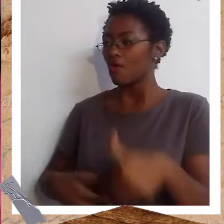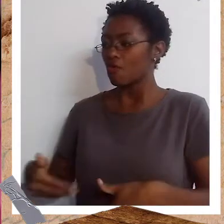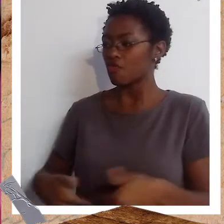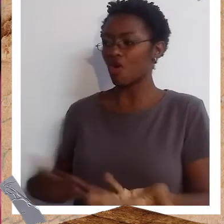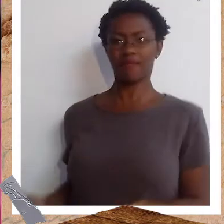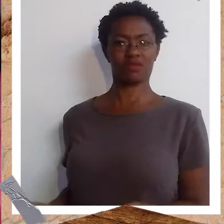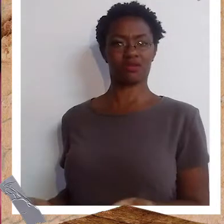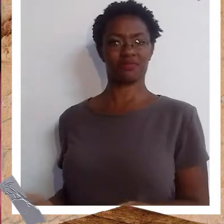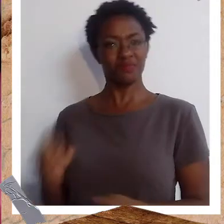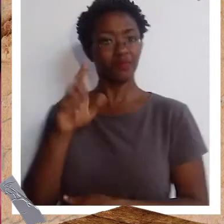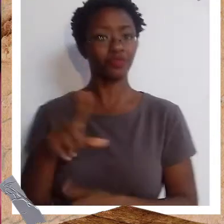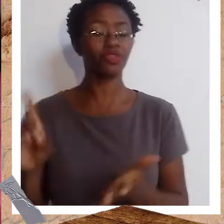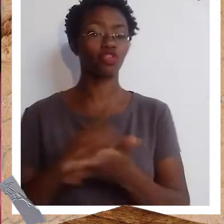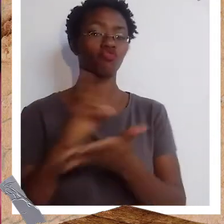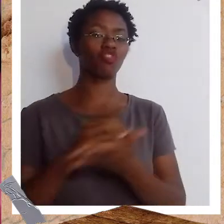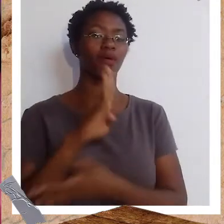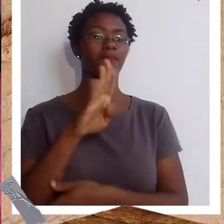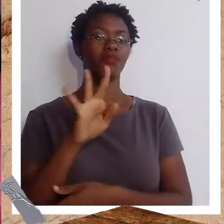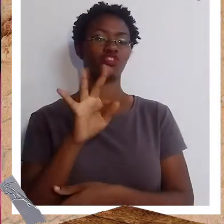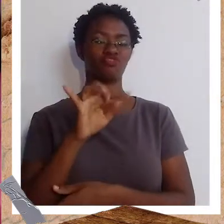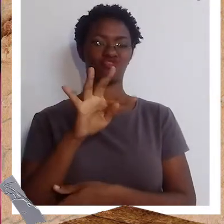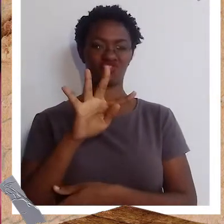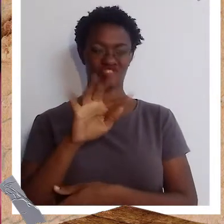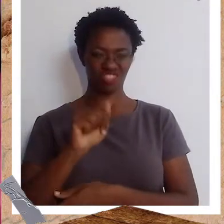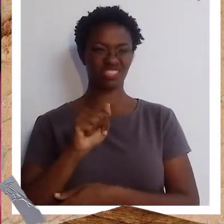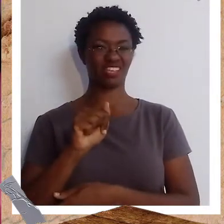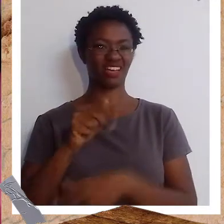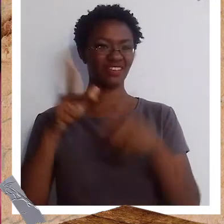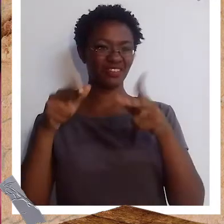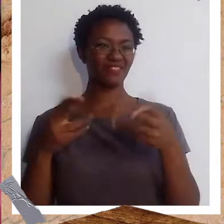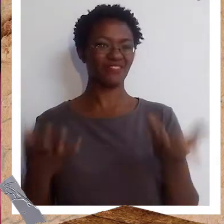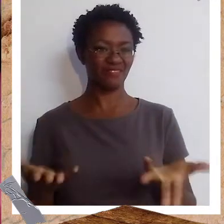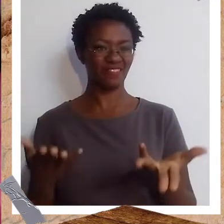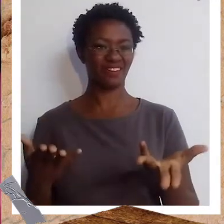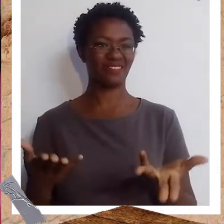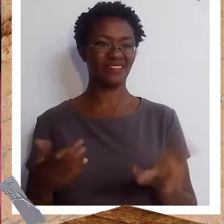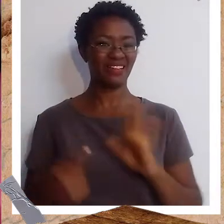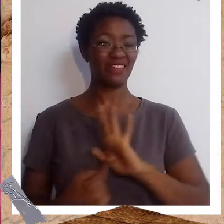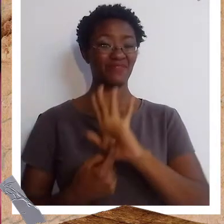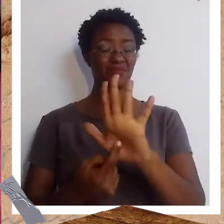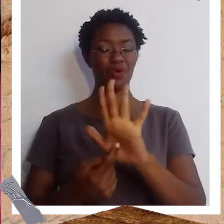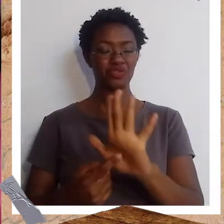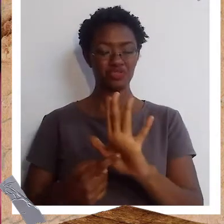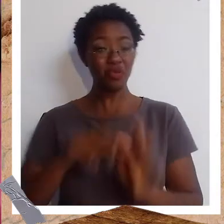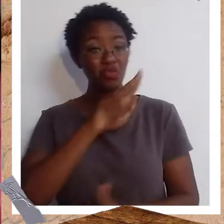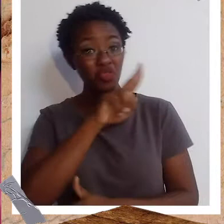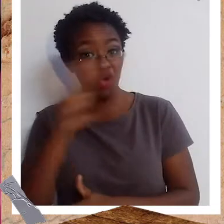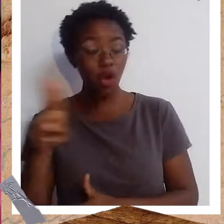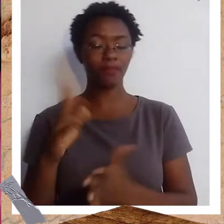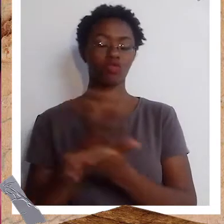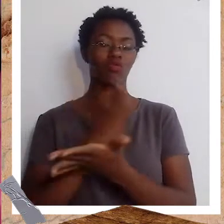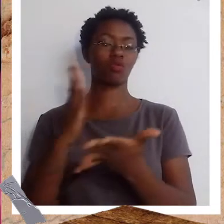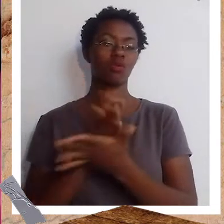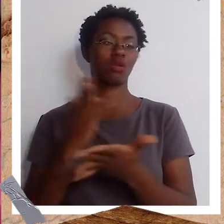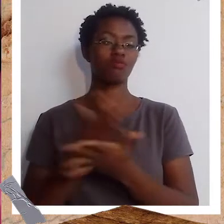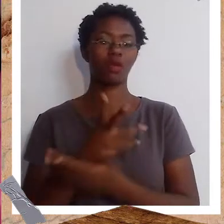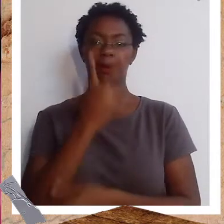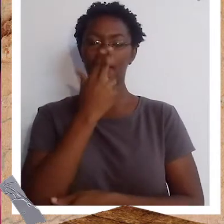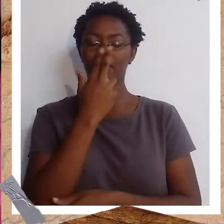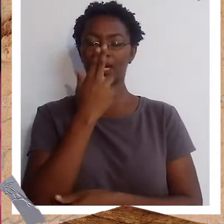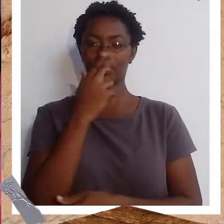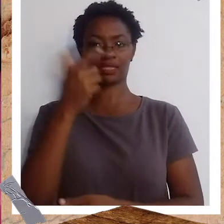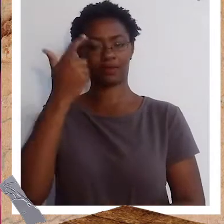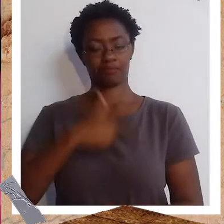Bitita, não se chamava Diário de Bitita, então isso é muito simbólico, que já na marca inicial do nome do livro, a autora tem a sua autoridade,